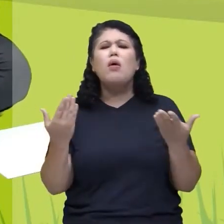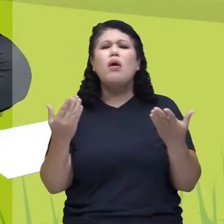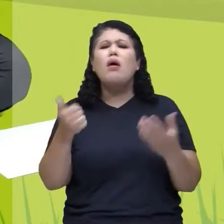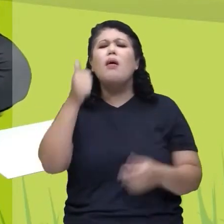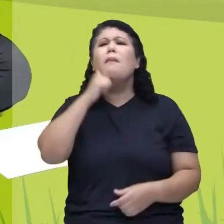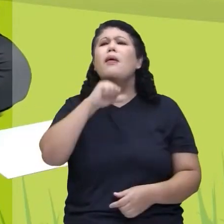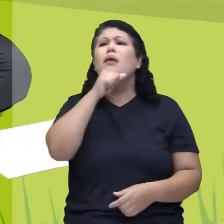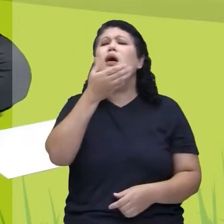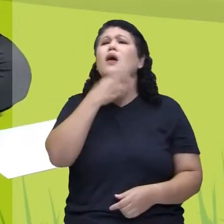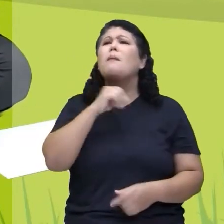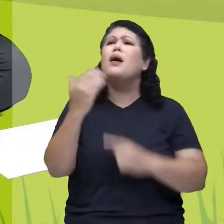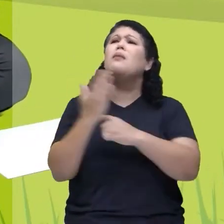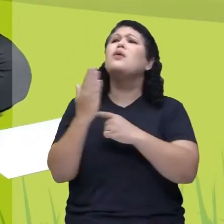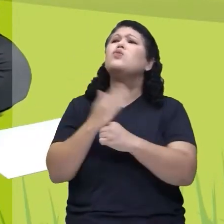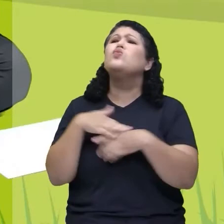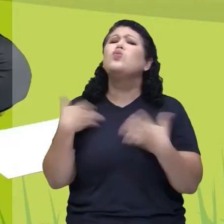mamãe?